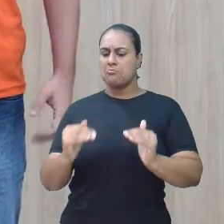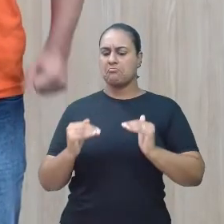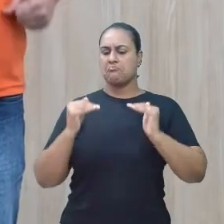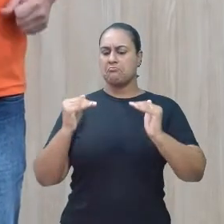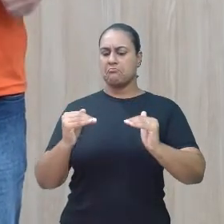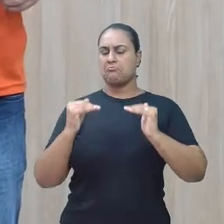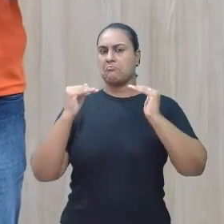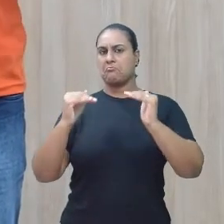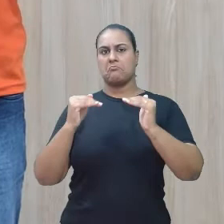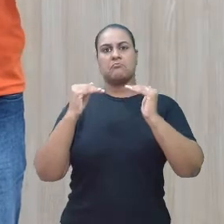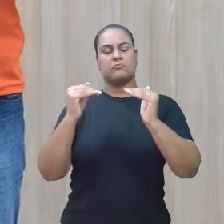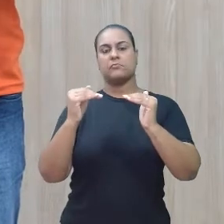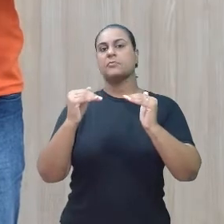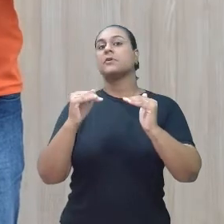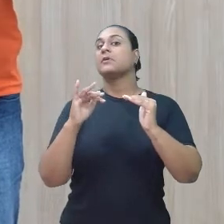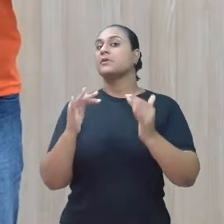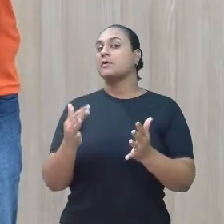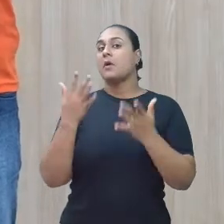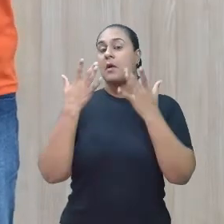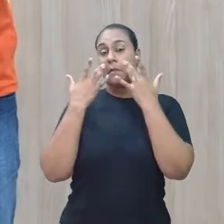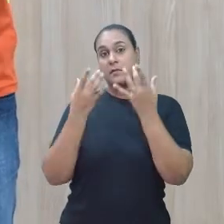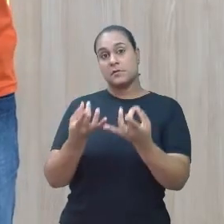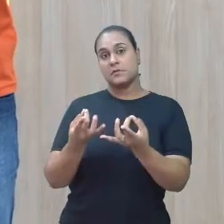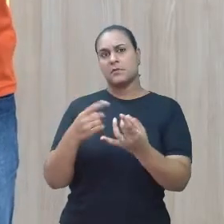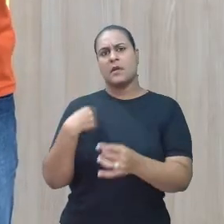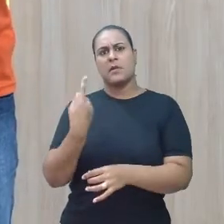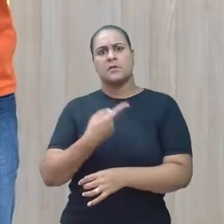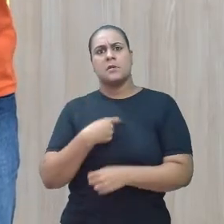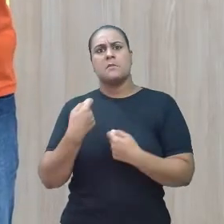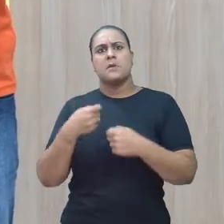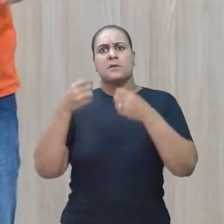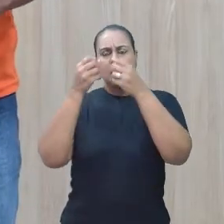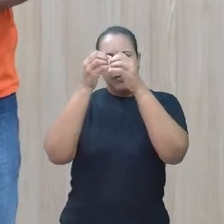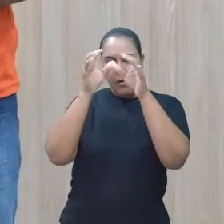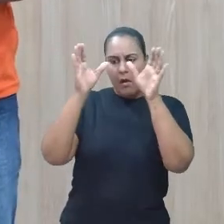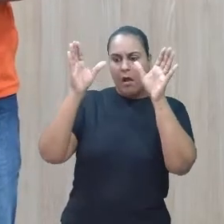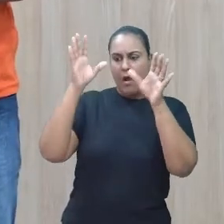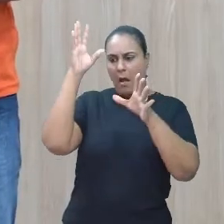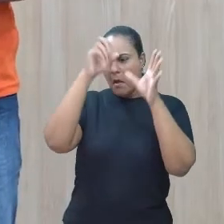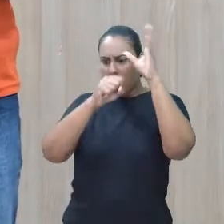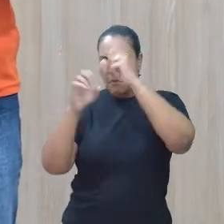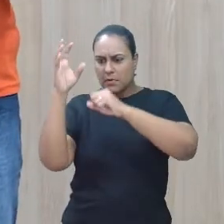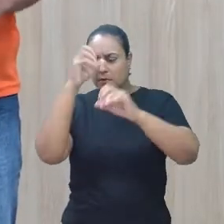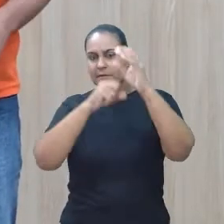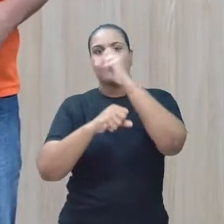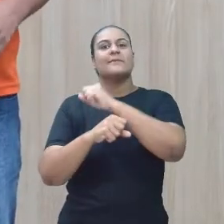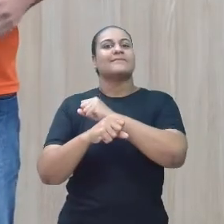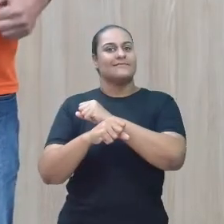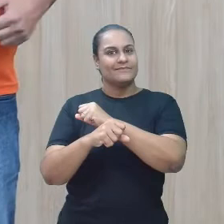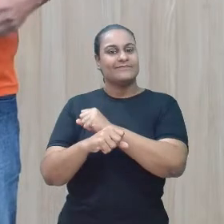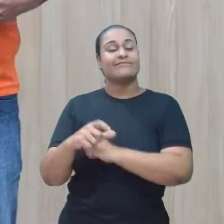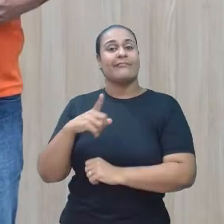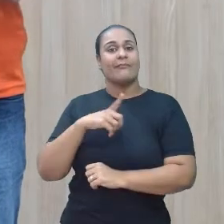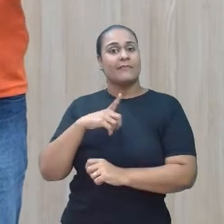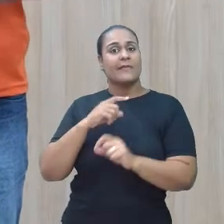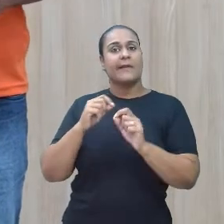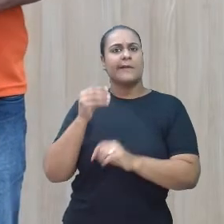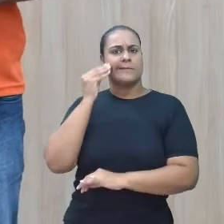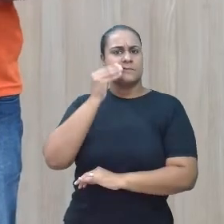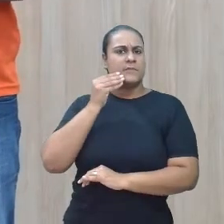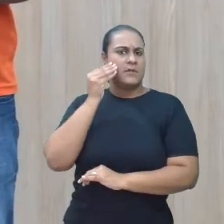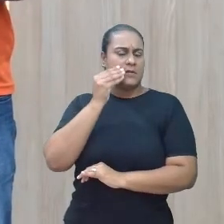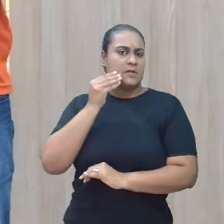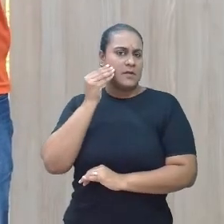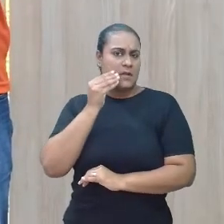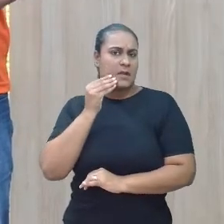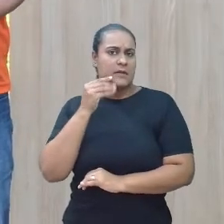A gente agora, eu chamei a atenção que a gente precisa estar aberto, né? A gente precisa estar aberto para conhecer um pouco de cada coisa. É claro que vai ter experiências que a gente